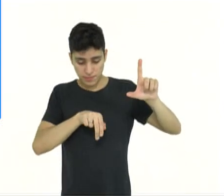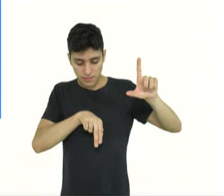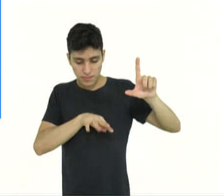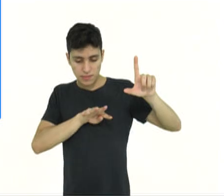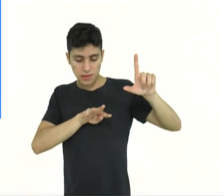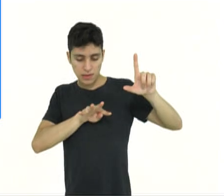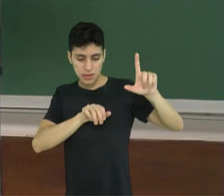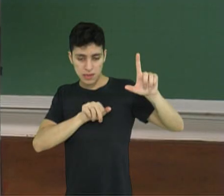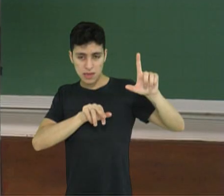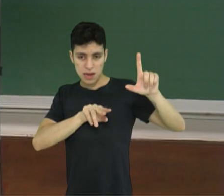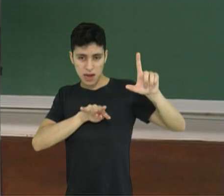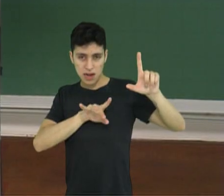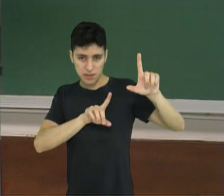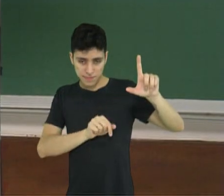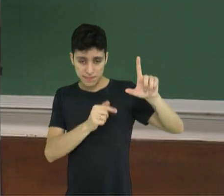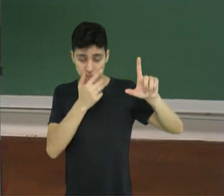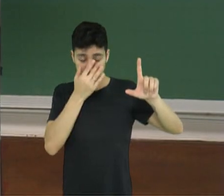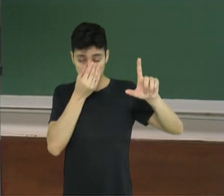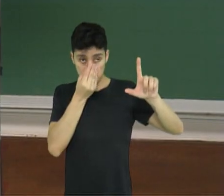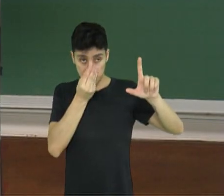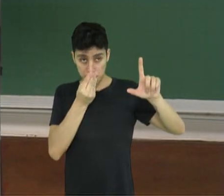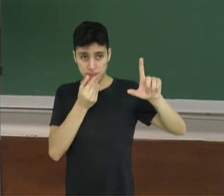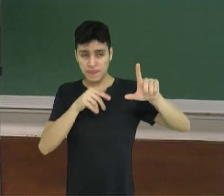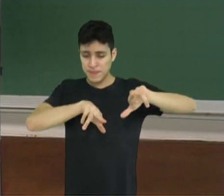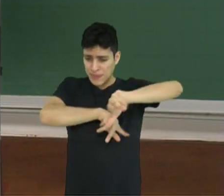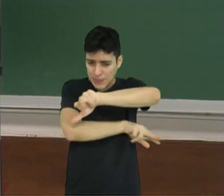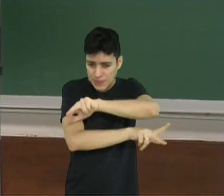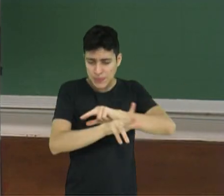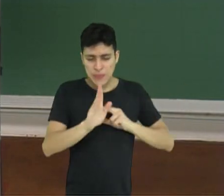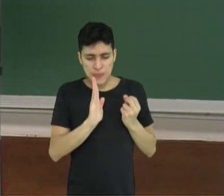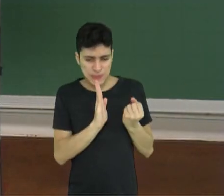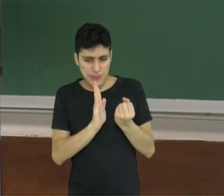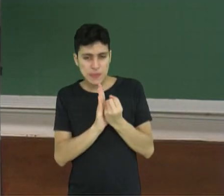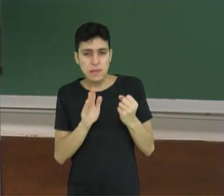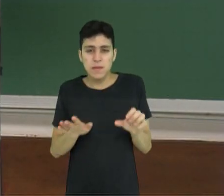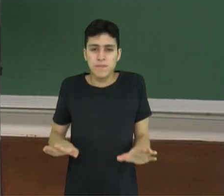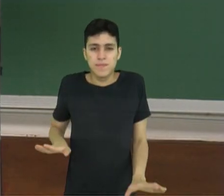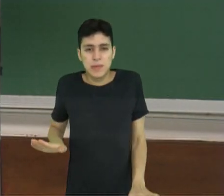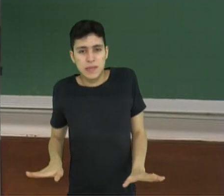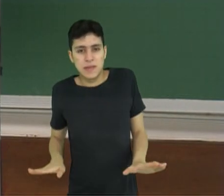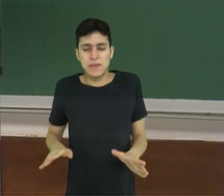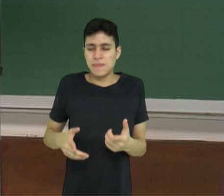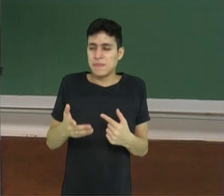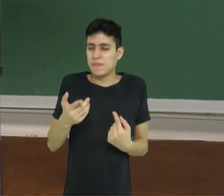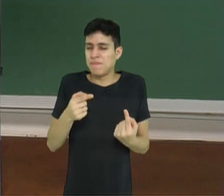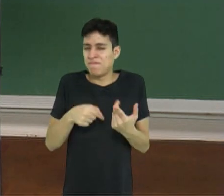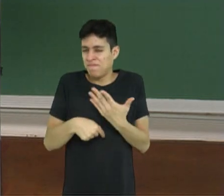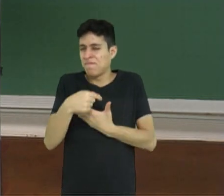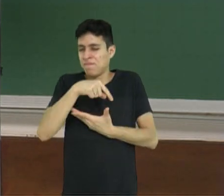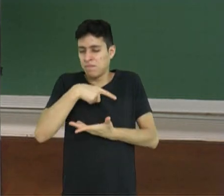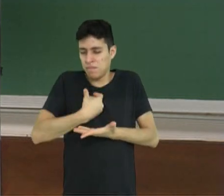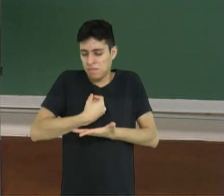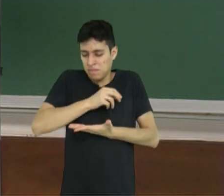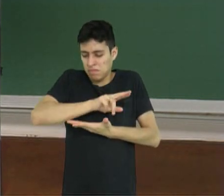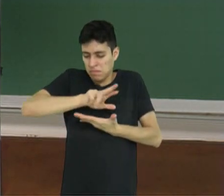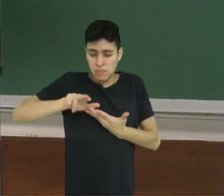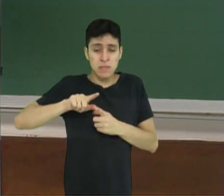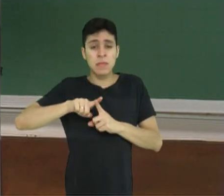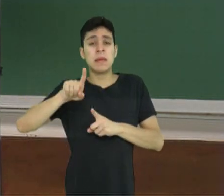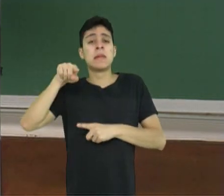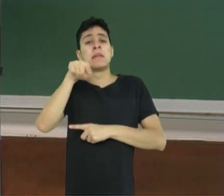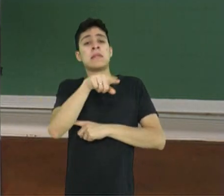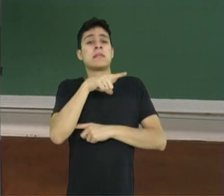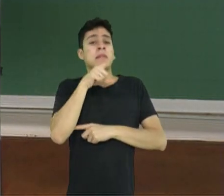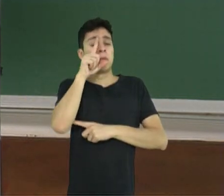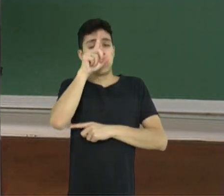os pinguins, né? Que são um símbolo aí da Antártida, né? E essa biodiversidade sendo ameaçada,